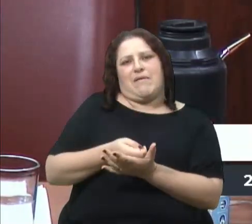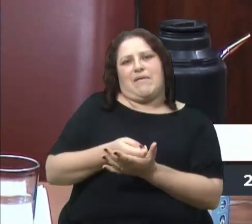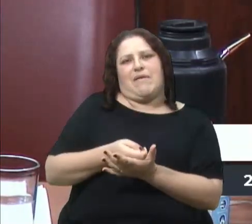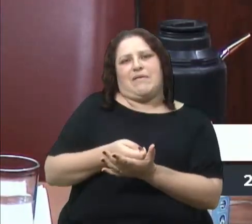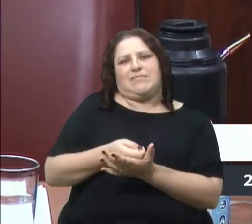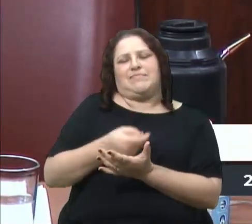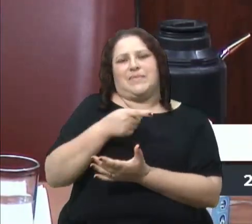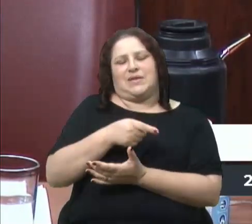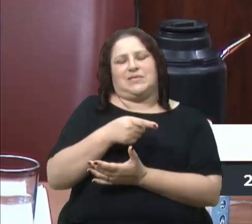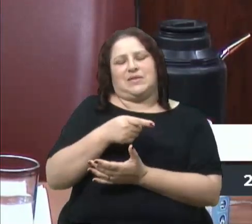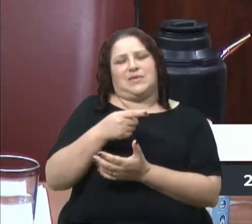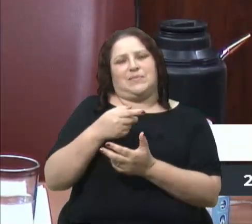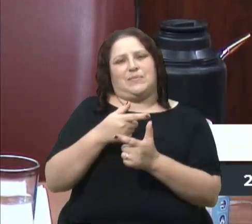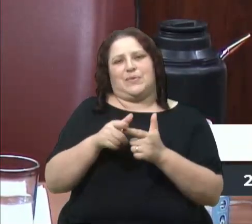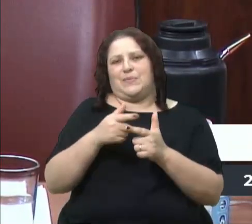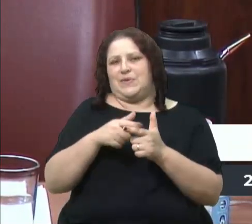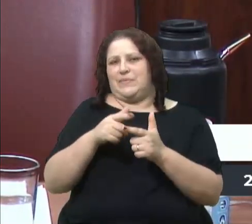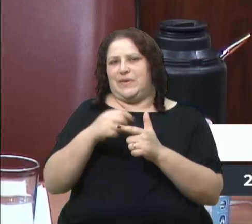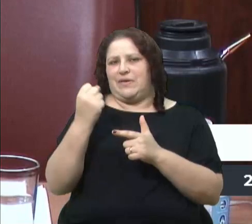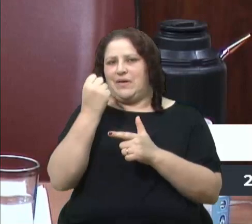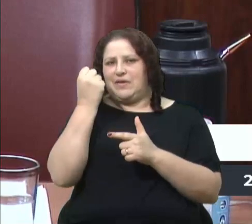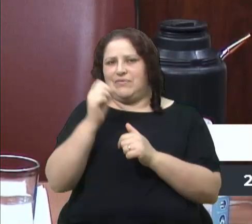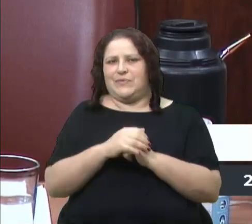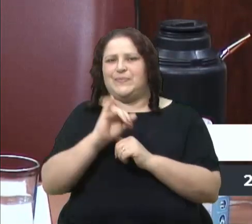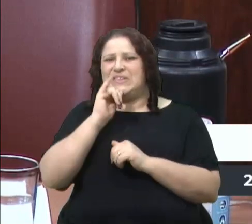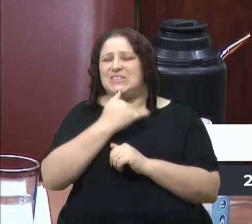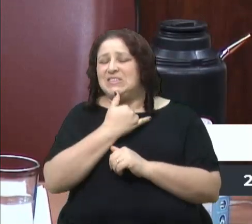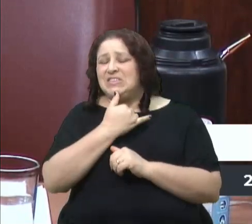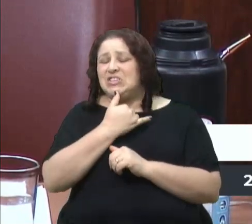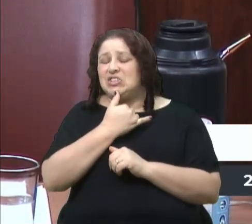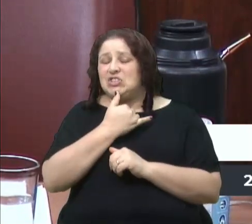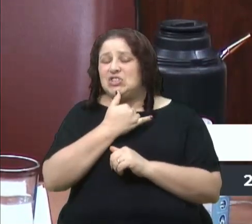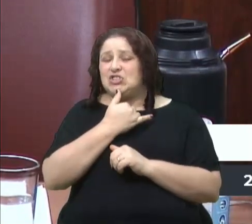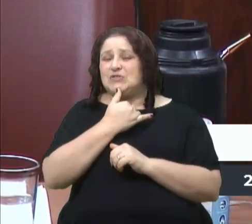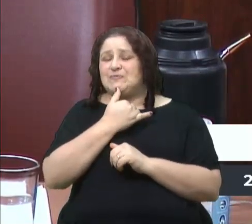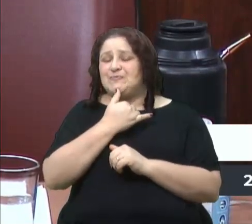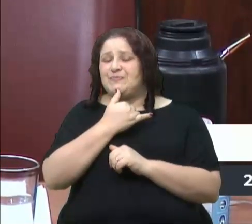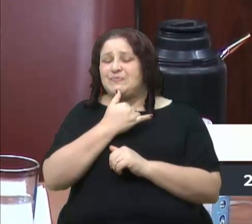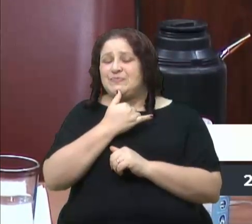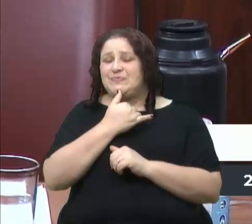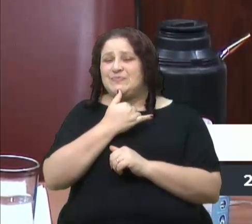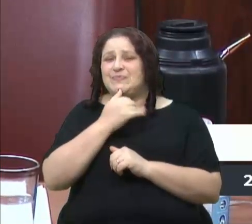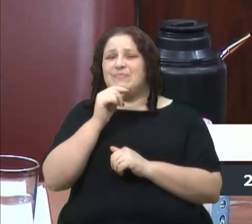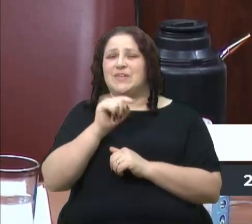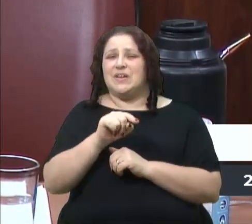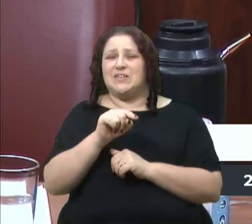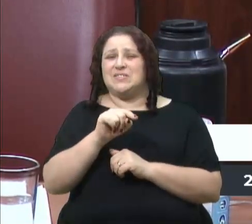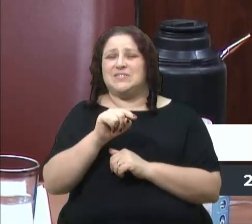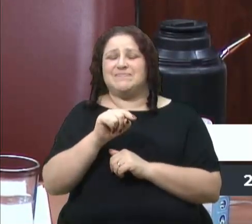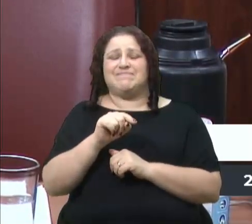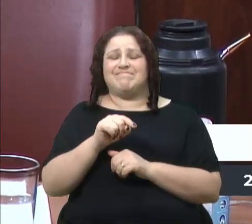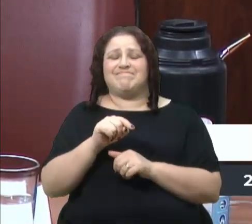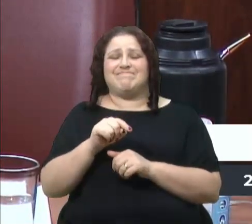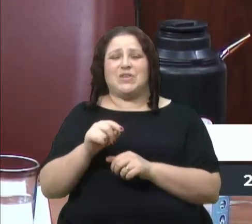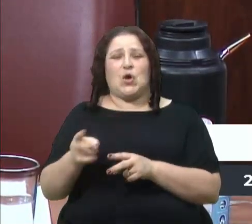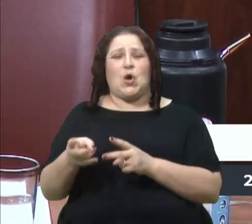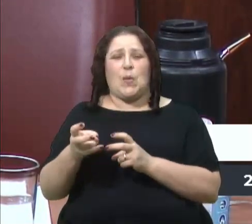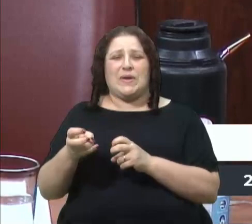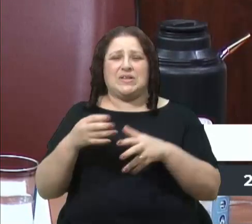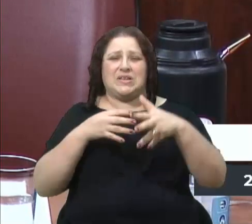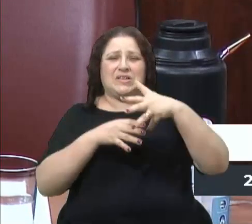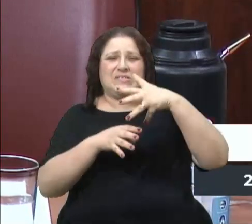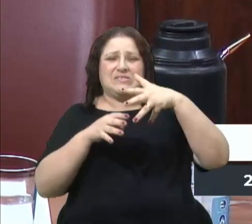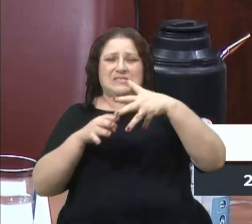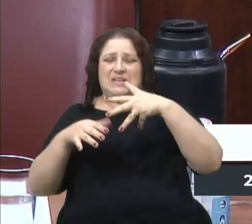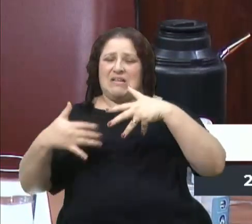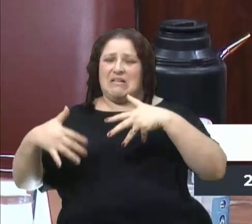escárnio. Então é muito triste essa situação de um absoluto descalabro desse valor e da forma como o